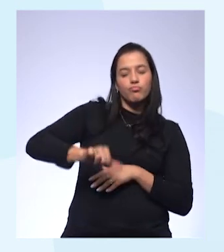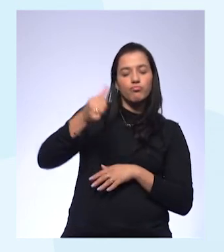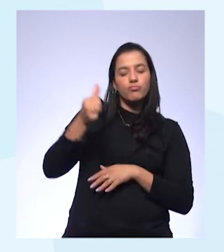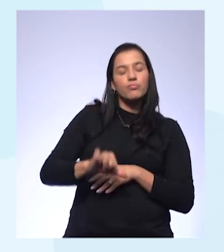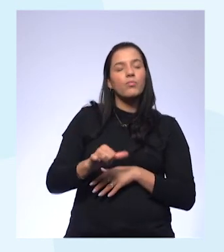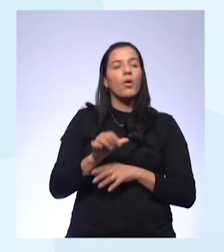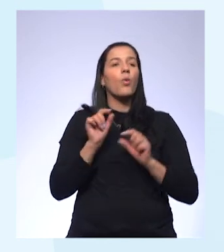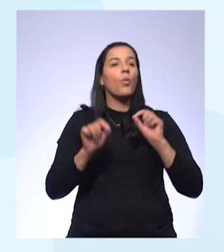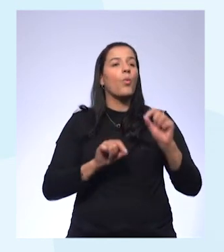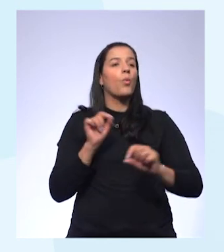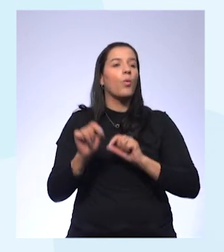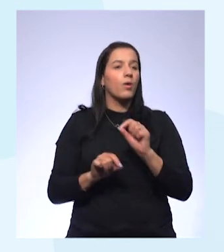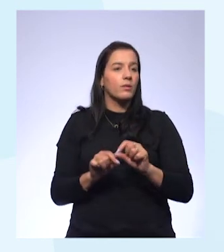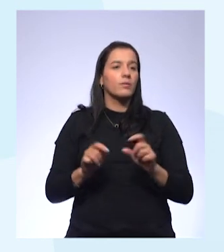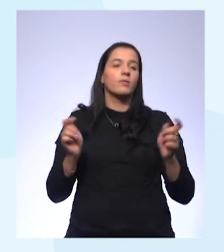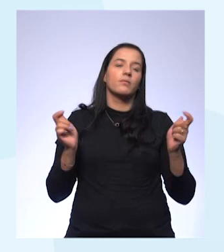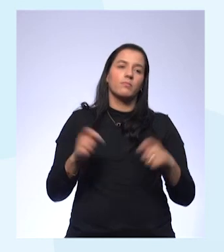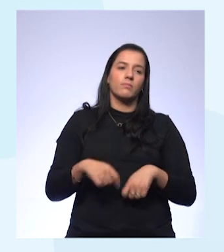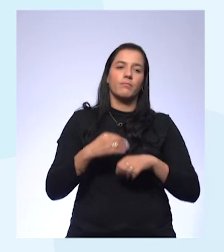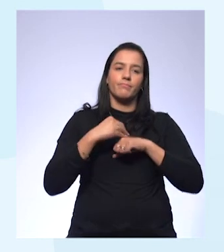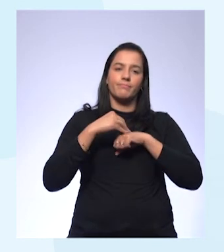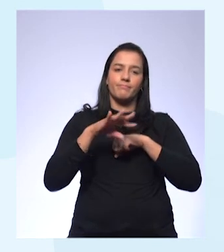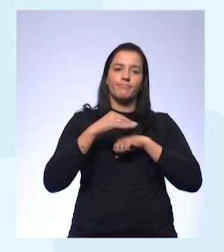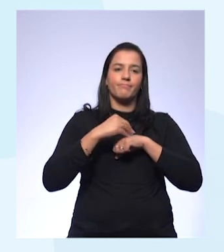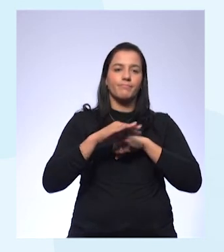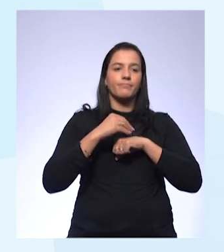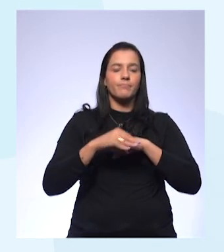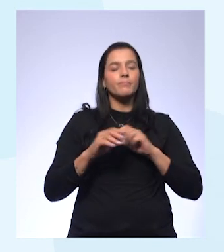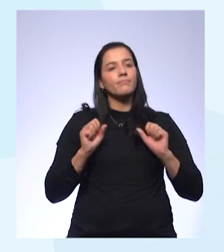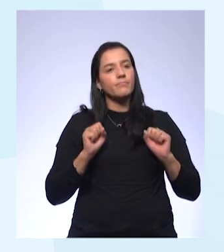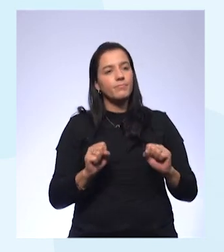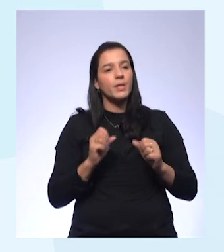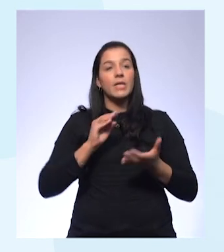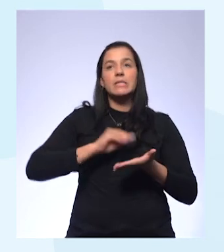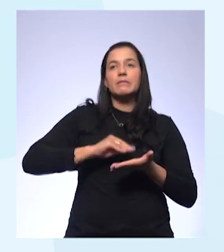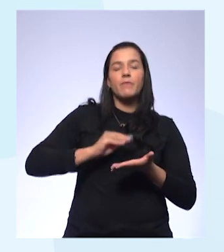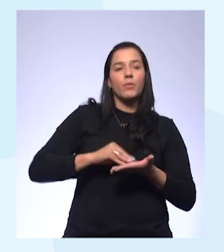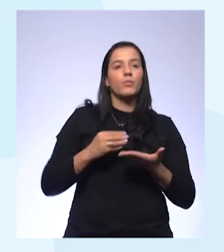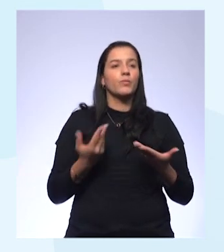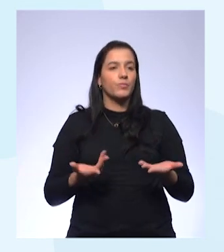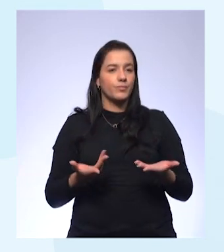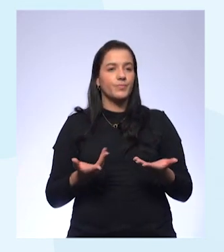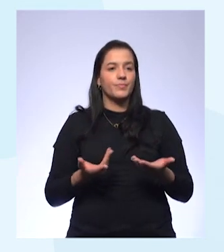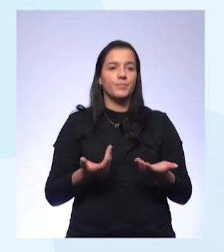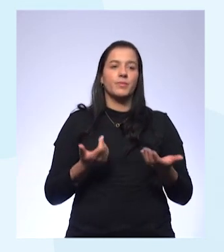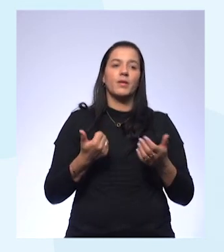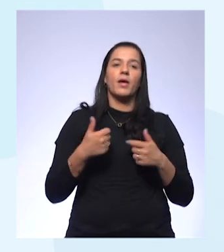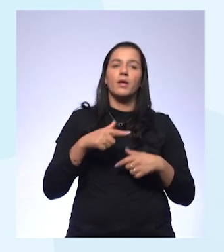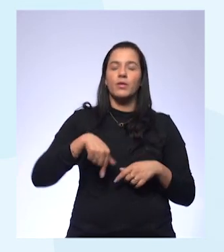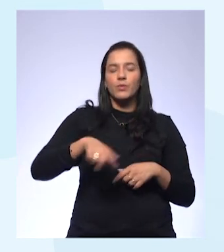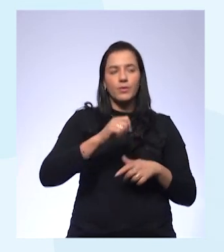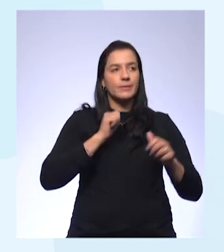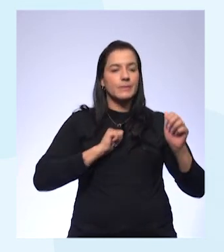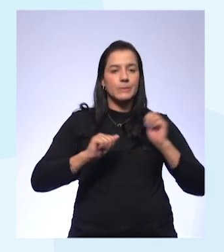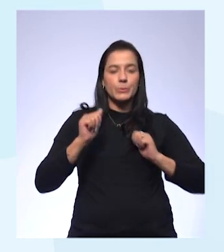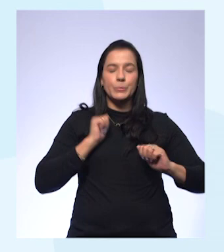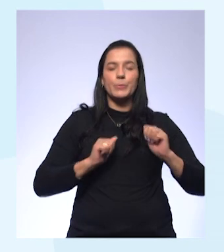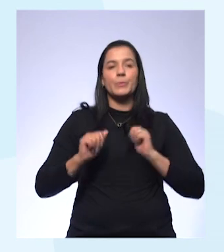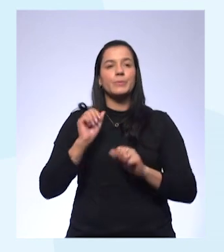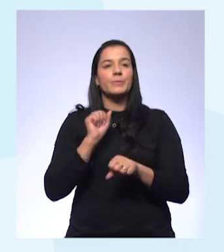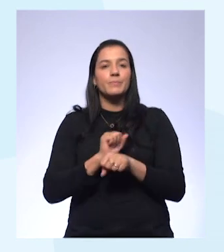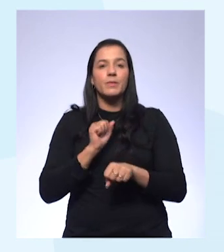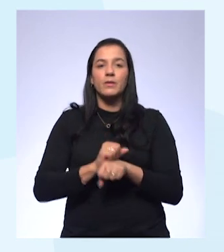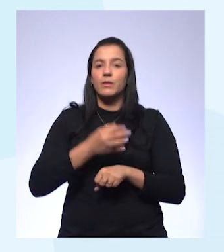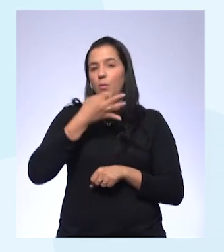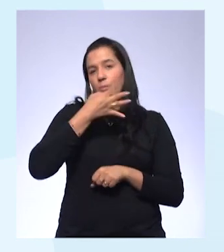aula, dizer se foi boa, se foi ruim, se gostou, se não gostou, se faltou alguma coisa. E nós vamos ficar ansiosos pela